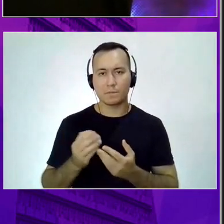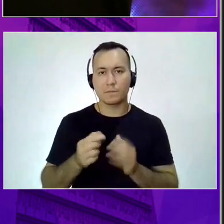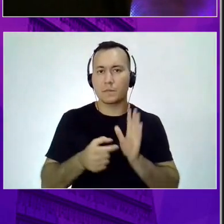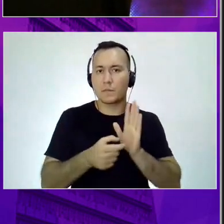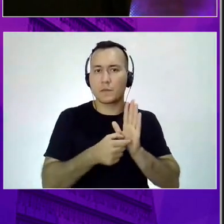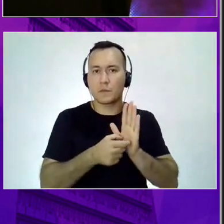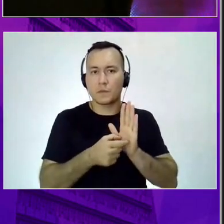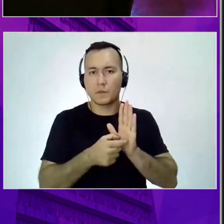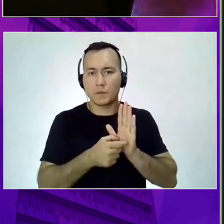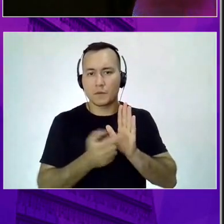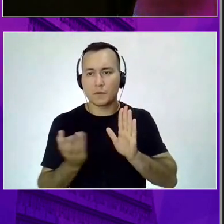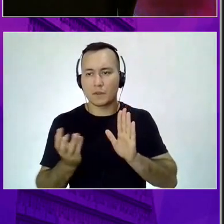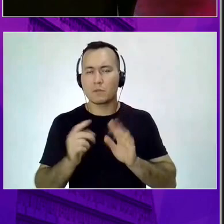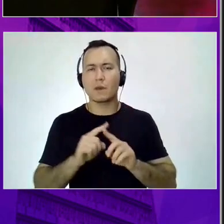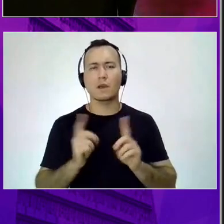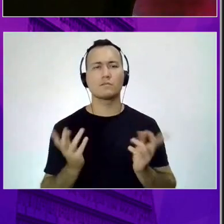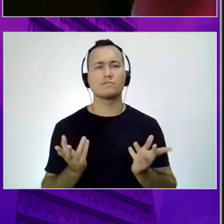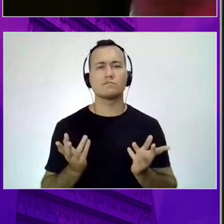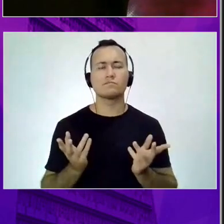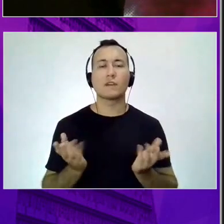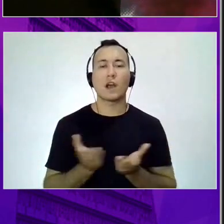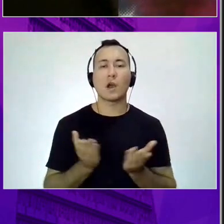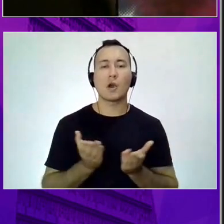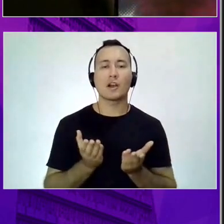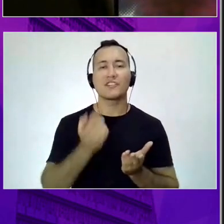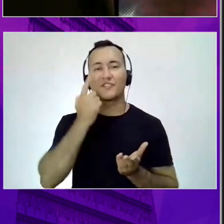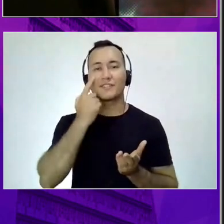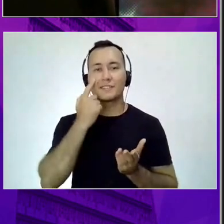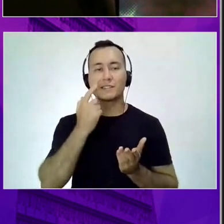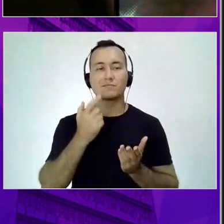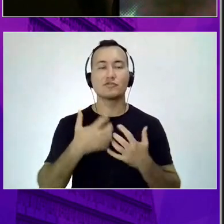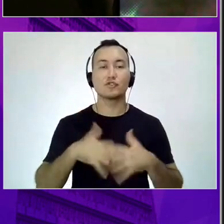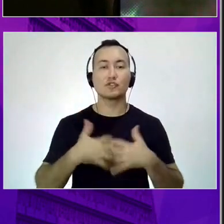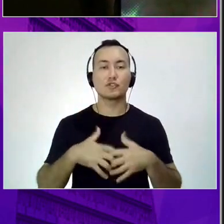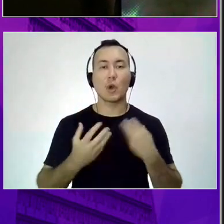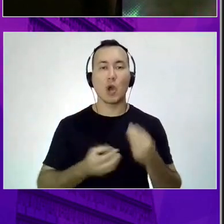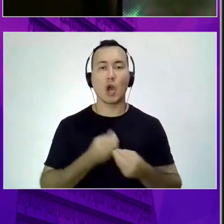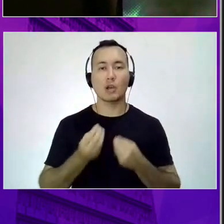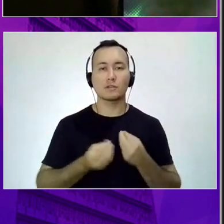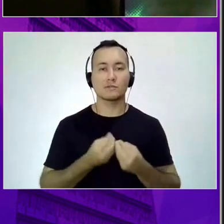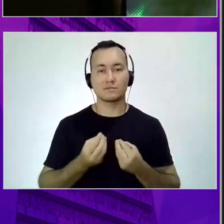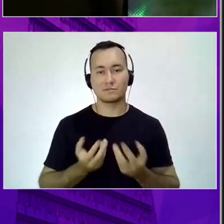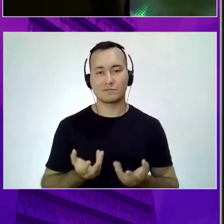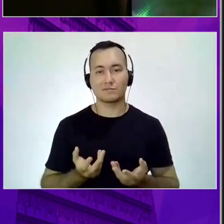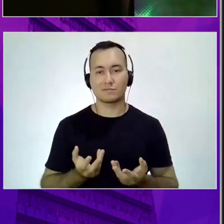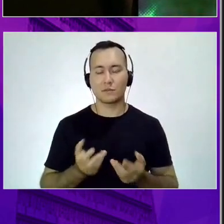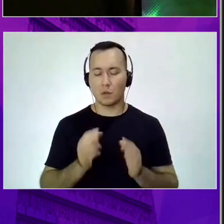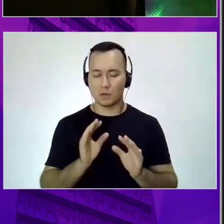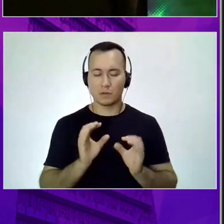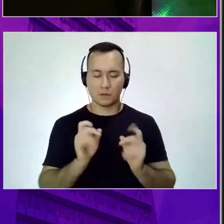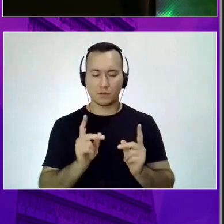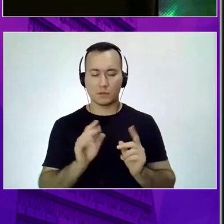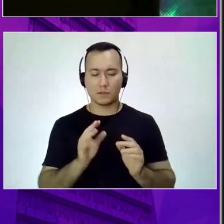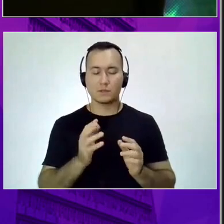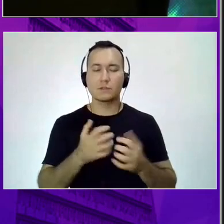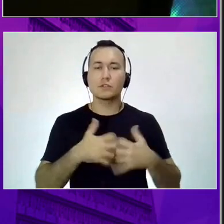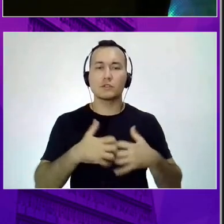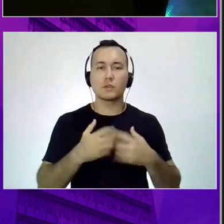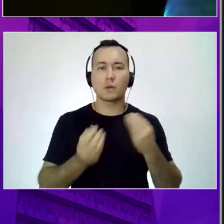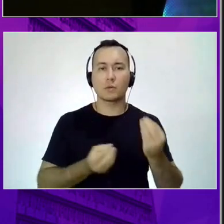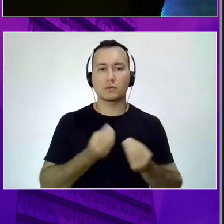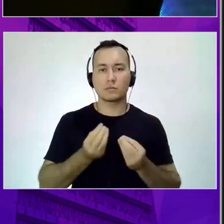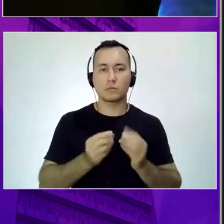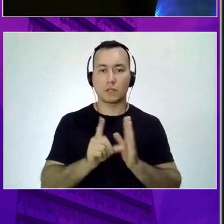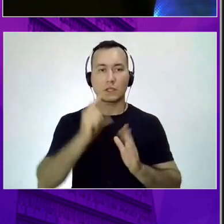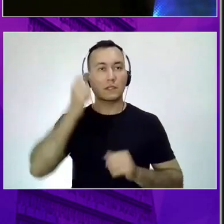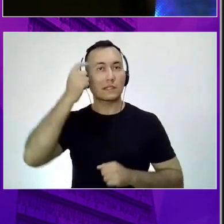isso em execução. Né? Quando a gente pensa em execução dessas soluções, a gente tem que pensar, primeiro, ali no centro